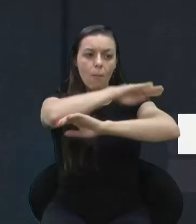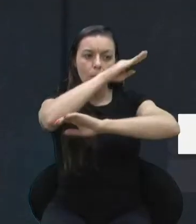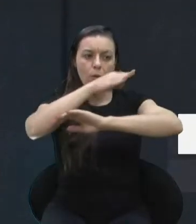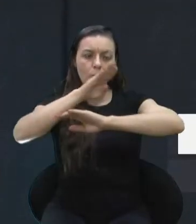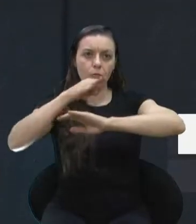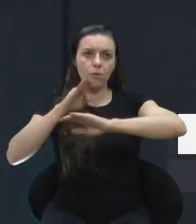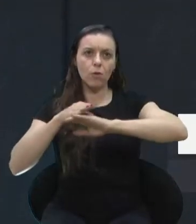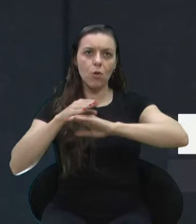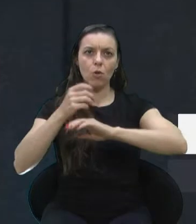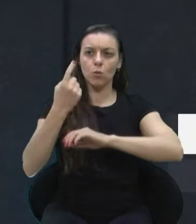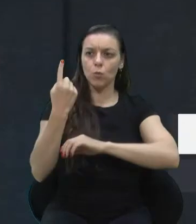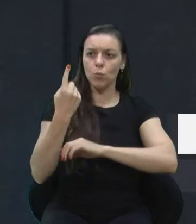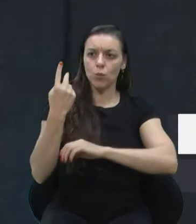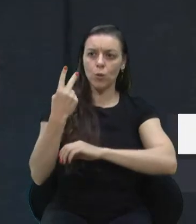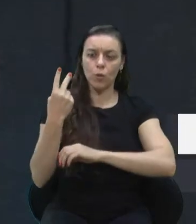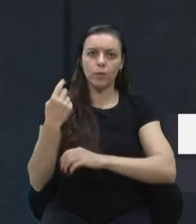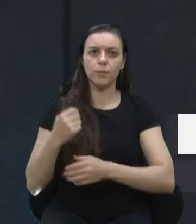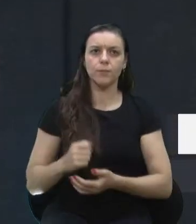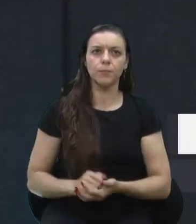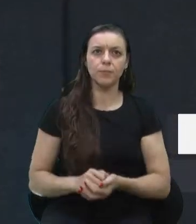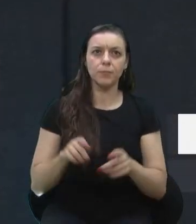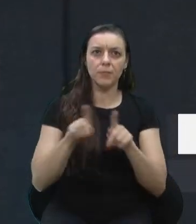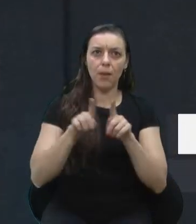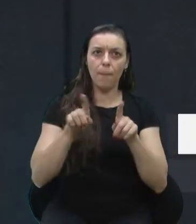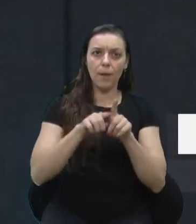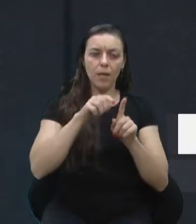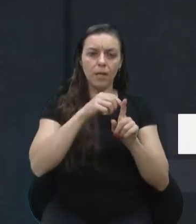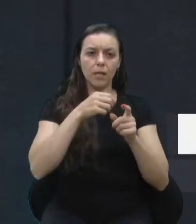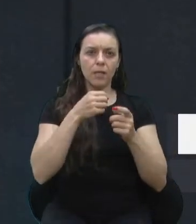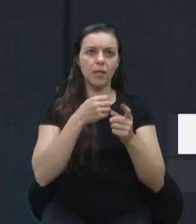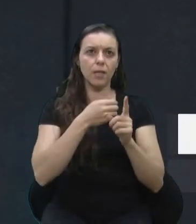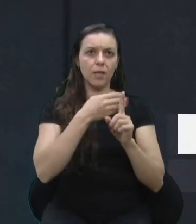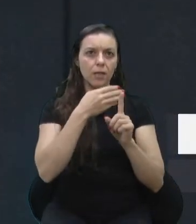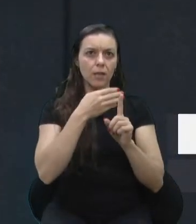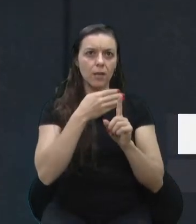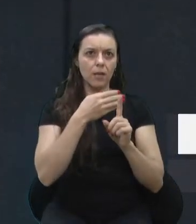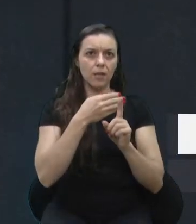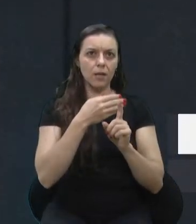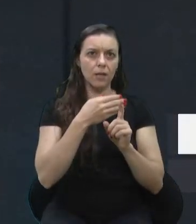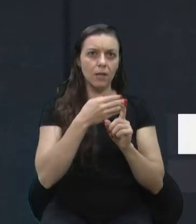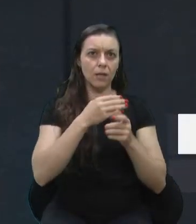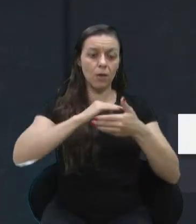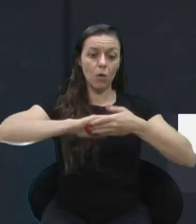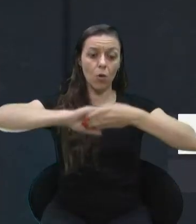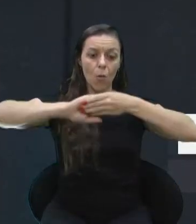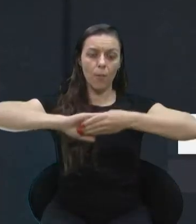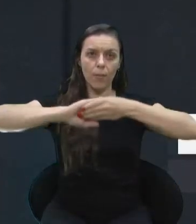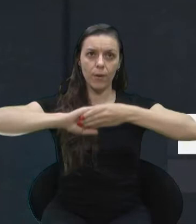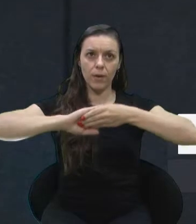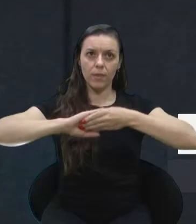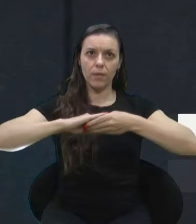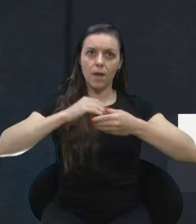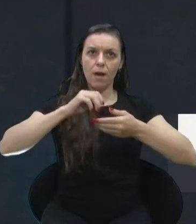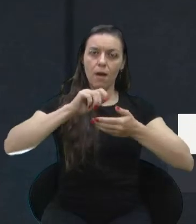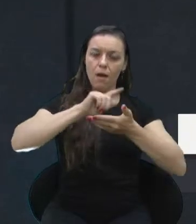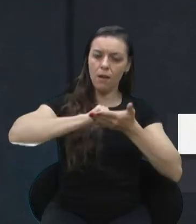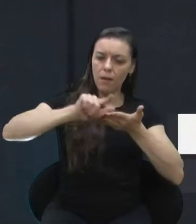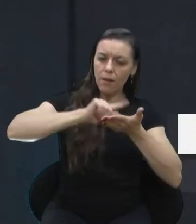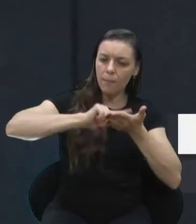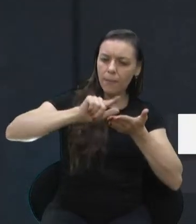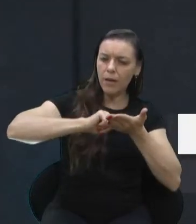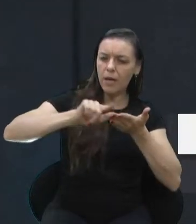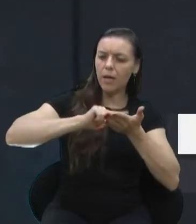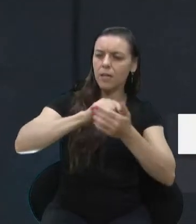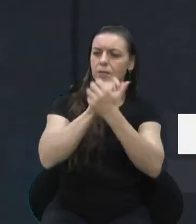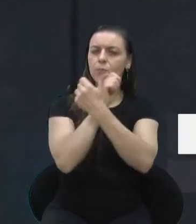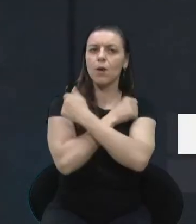1, pavilhão 2. Também quero cumprimentar de forma carinhosa o respeito que eu tenho para o pessoal da limpeza. Meu abraço a